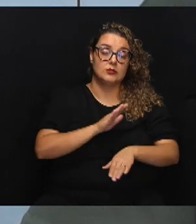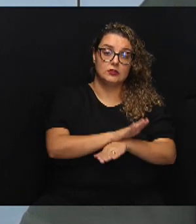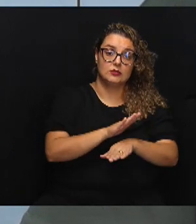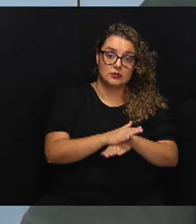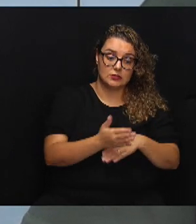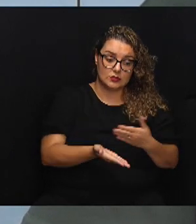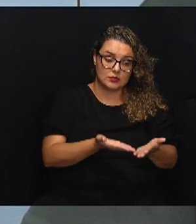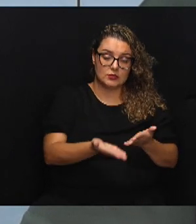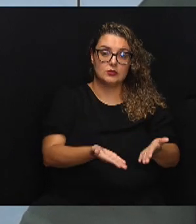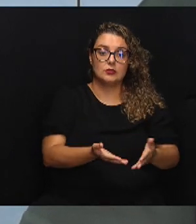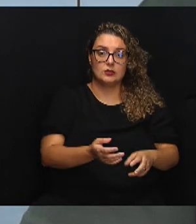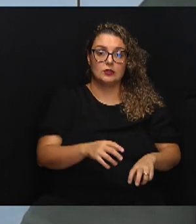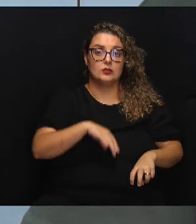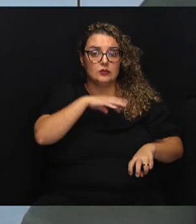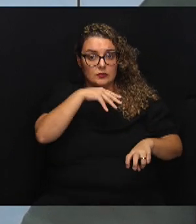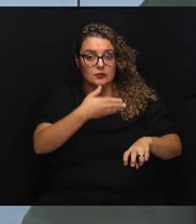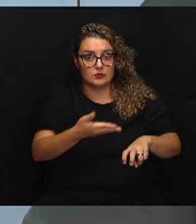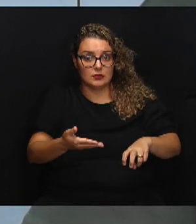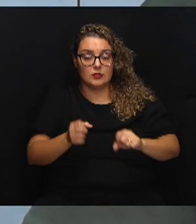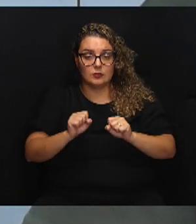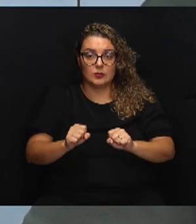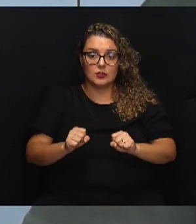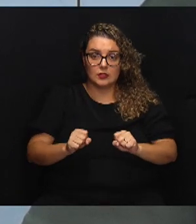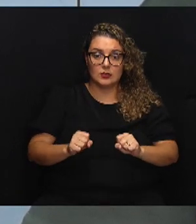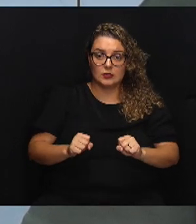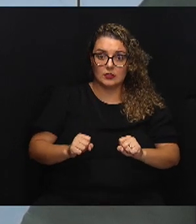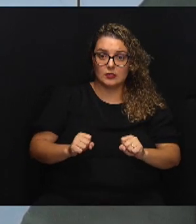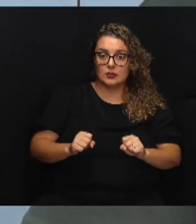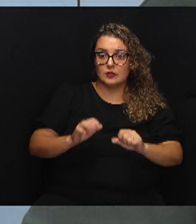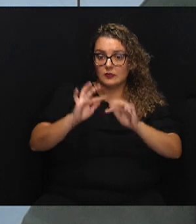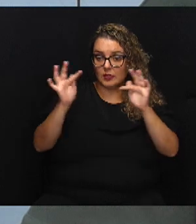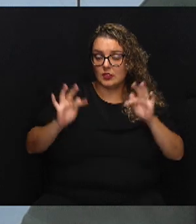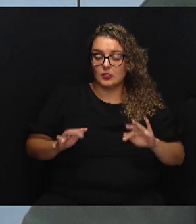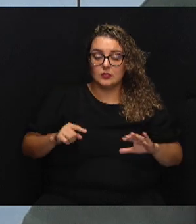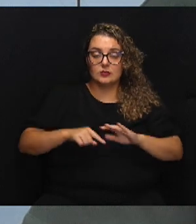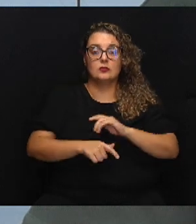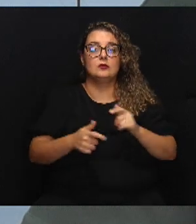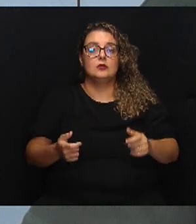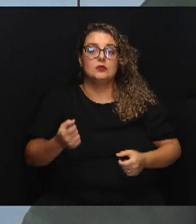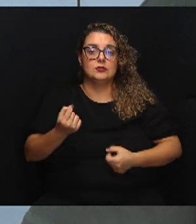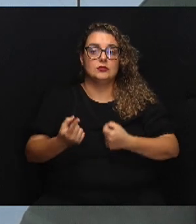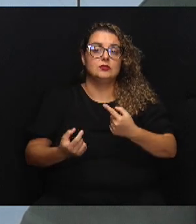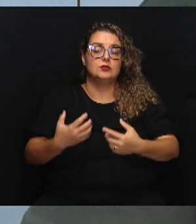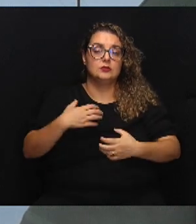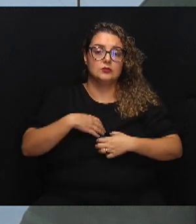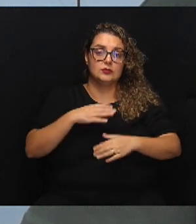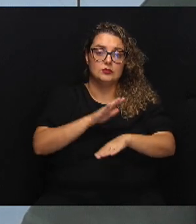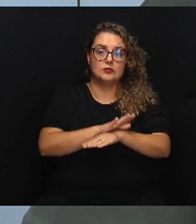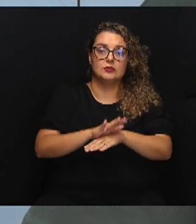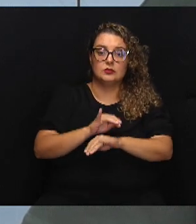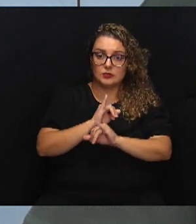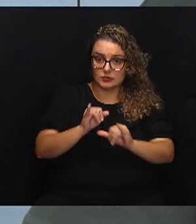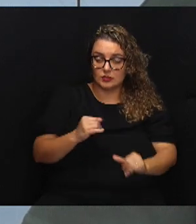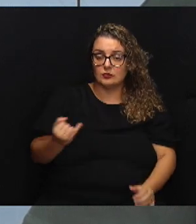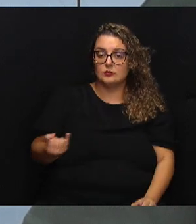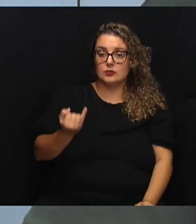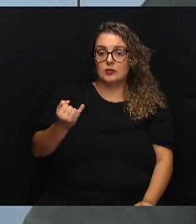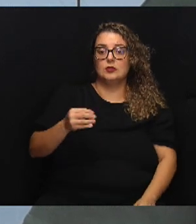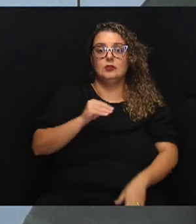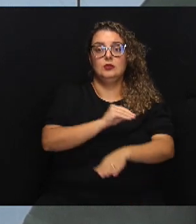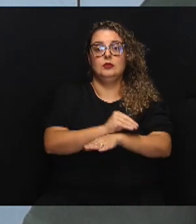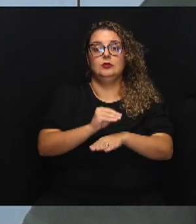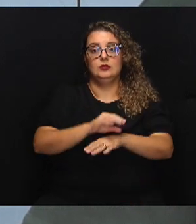eu fico muito contente em poder ter um avanço e poder ajudar de alguma forma. Dizer que é importante cuidar dos